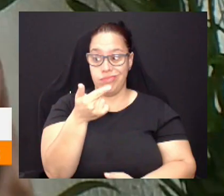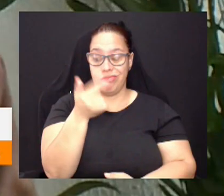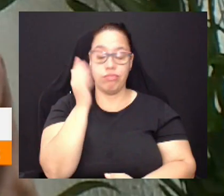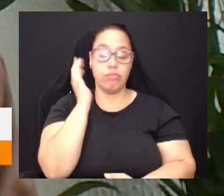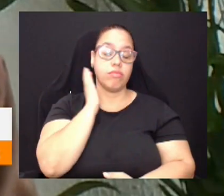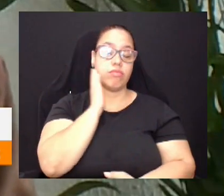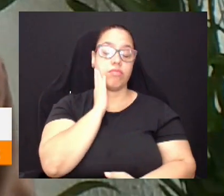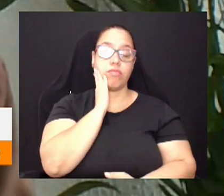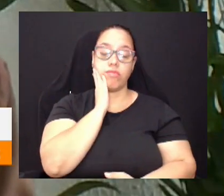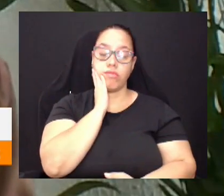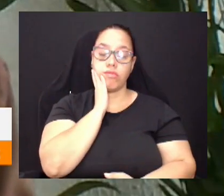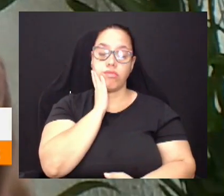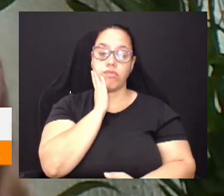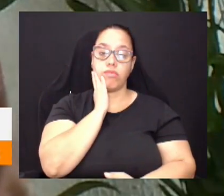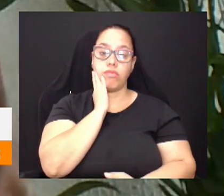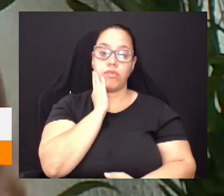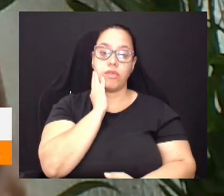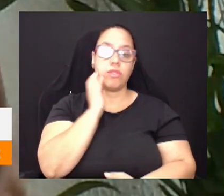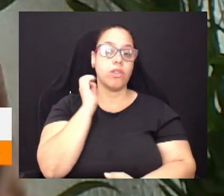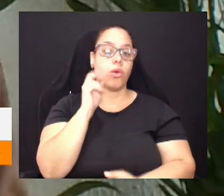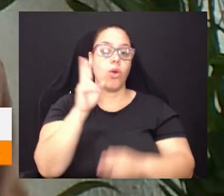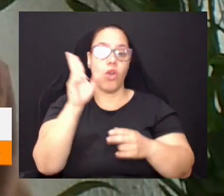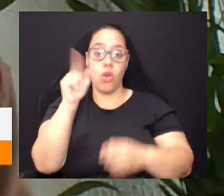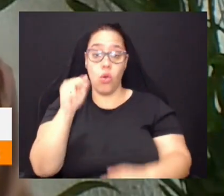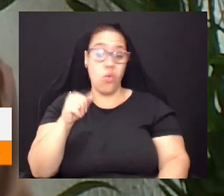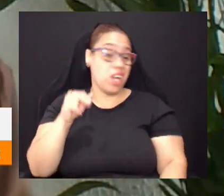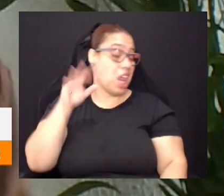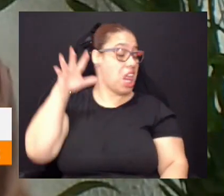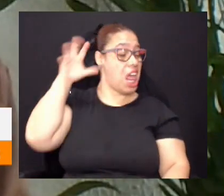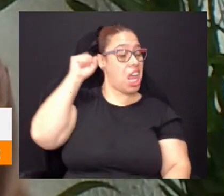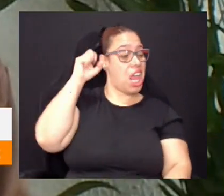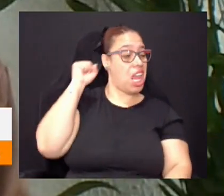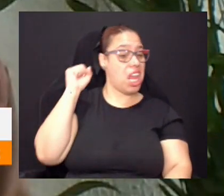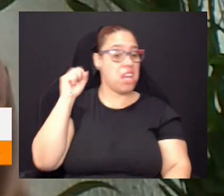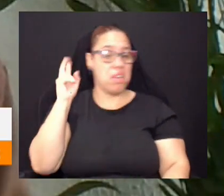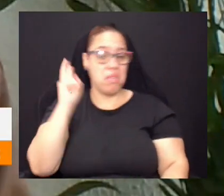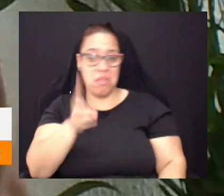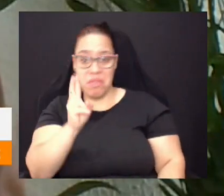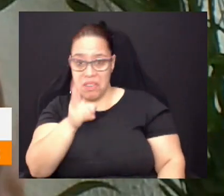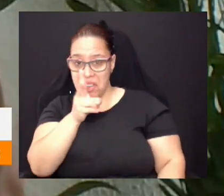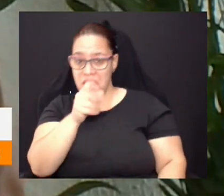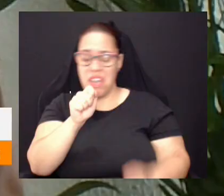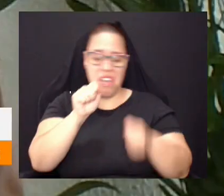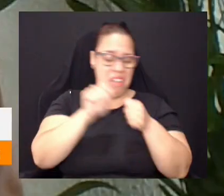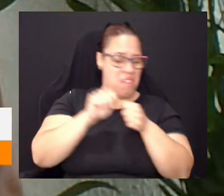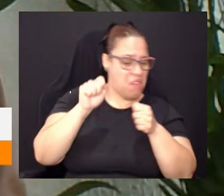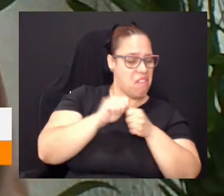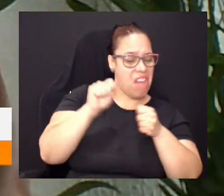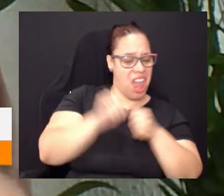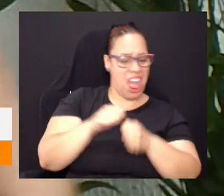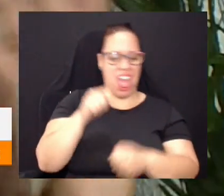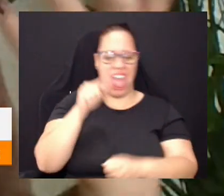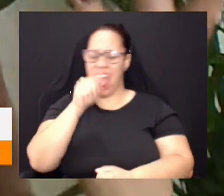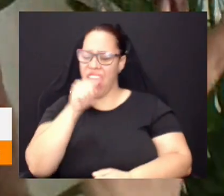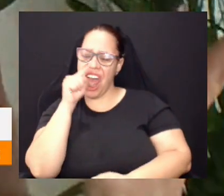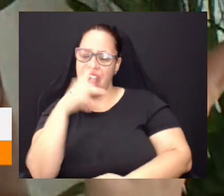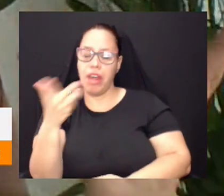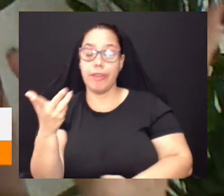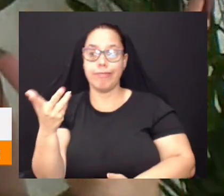tendência a falar assim, você nunca me escuta, você sempre faz isso. E aí,